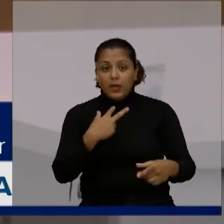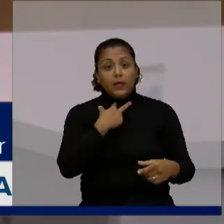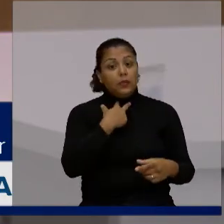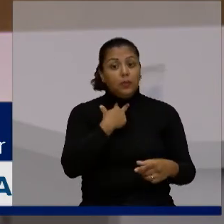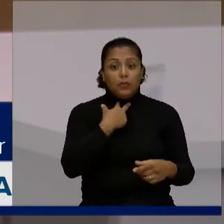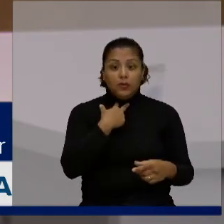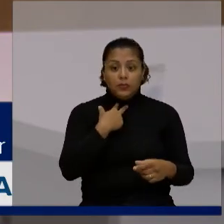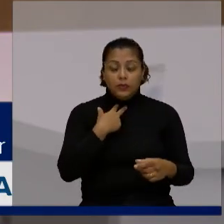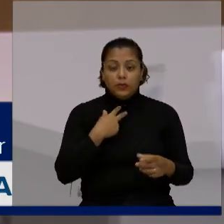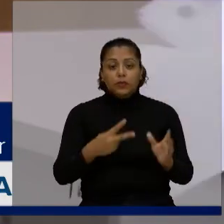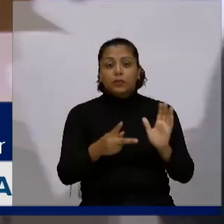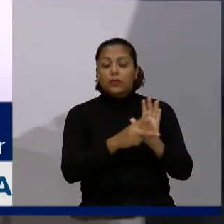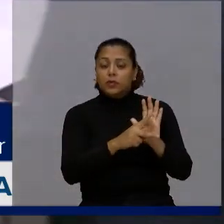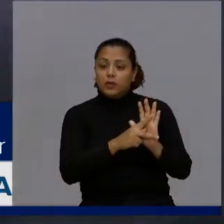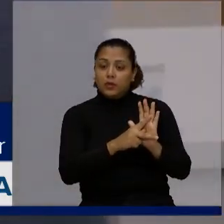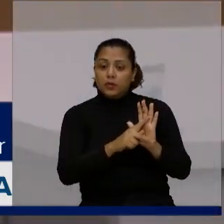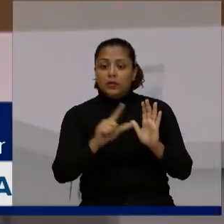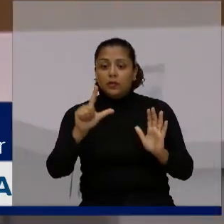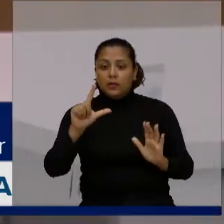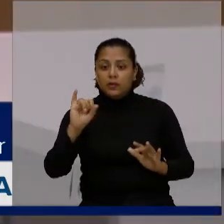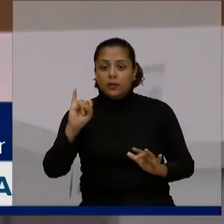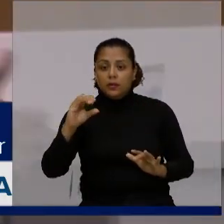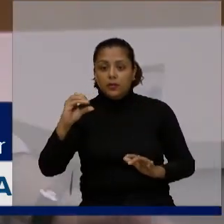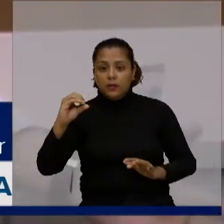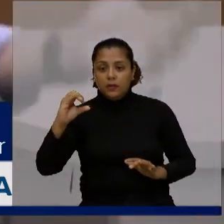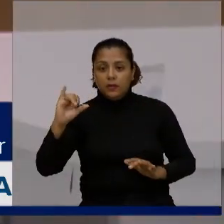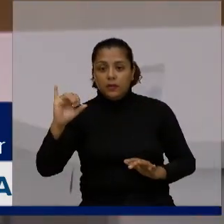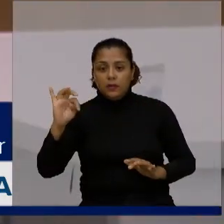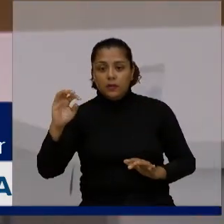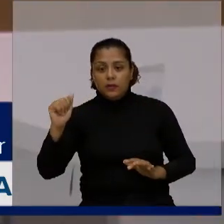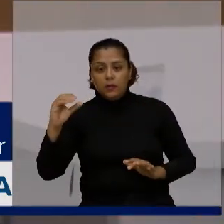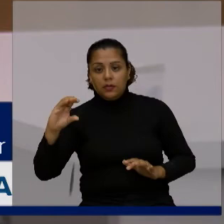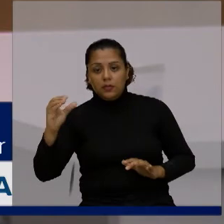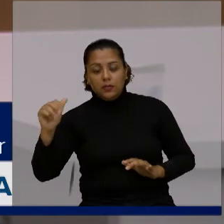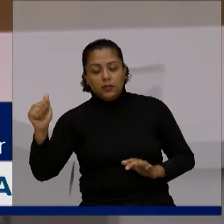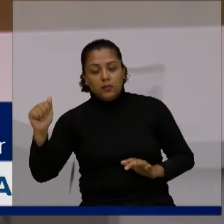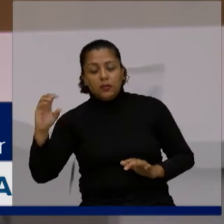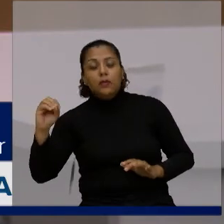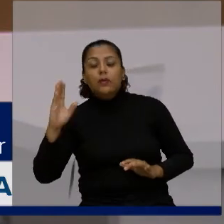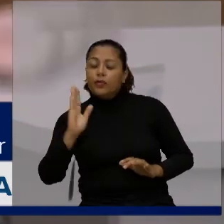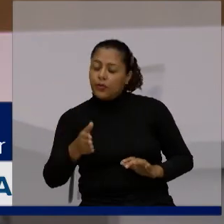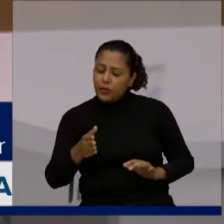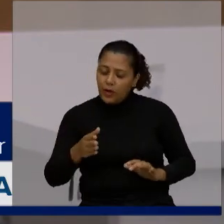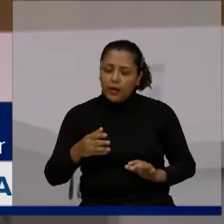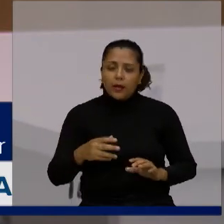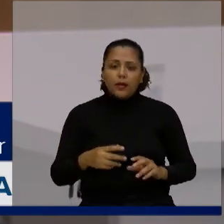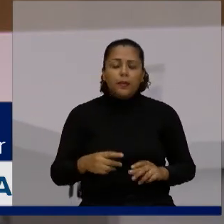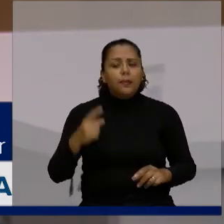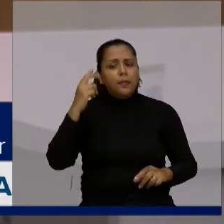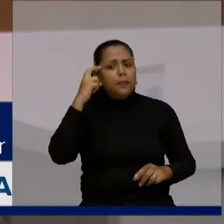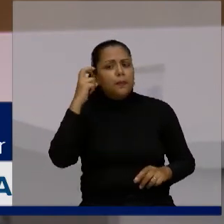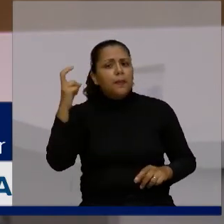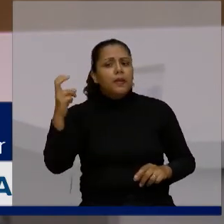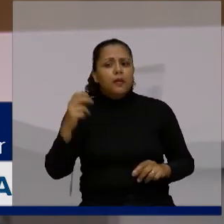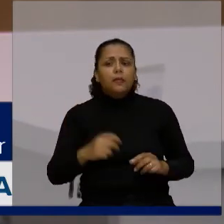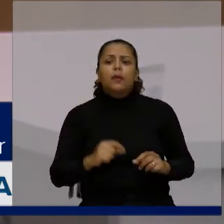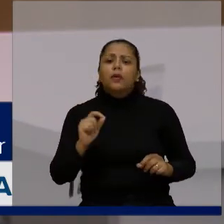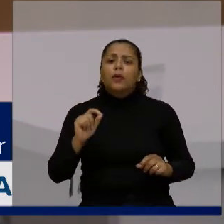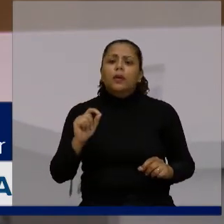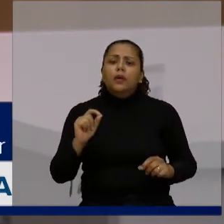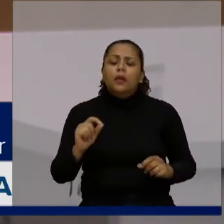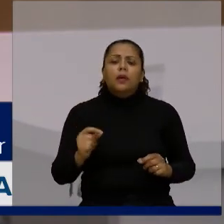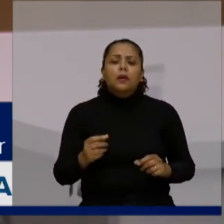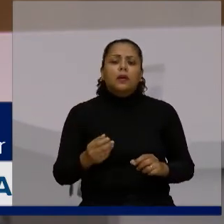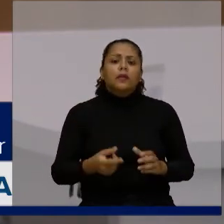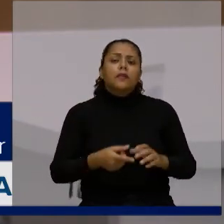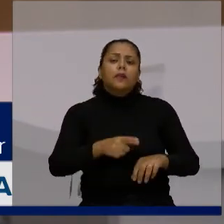no processo licitatório, já prever algum desses atrasos para evitar o custeio exagerado de algumas obras. Recentemente